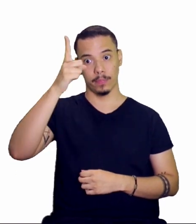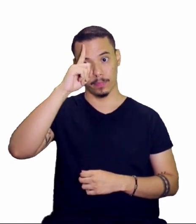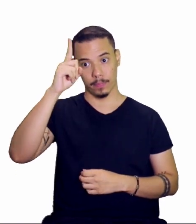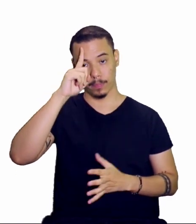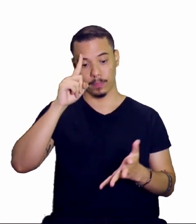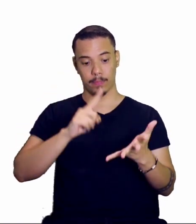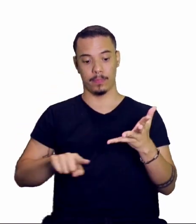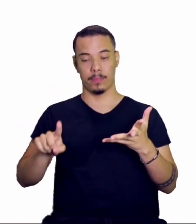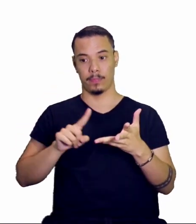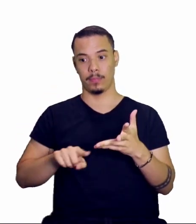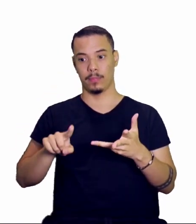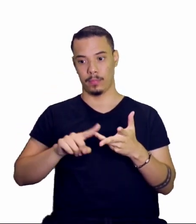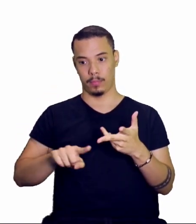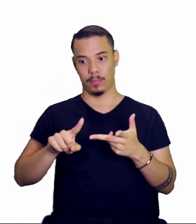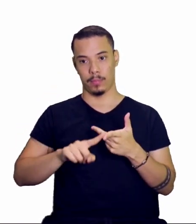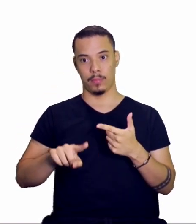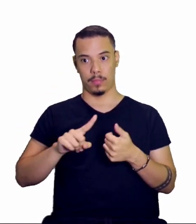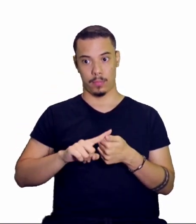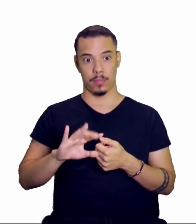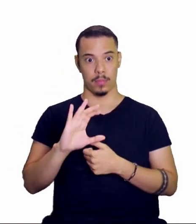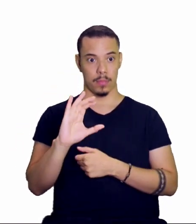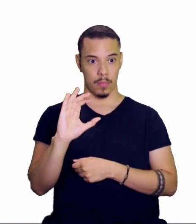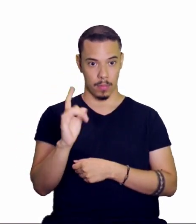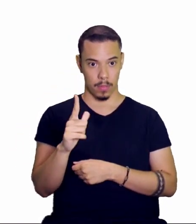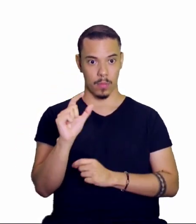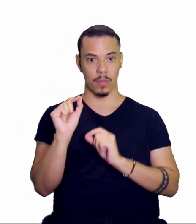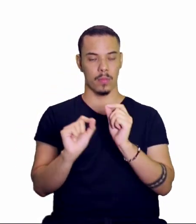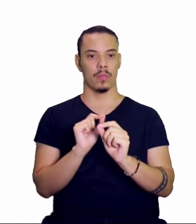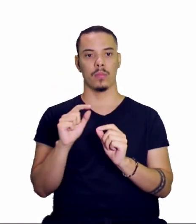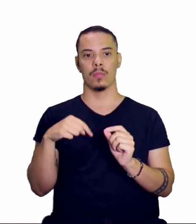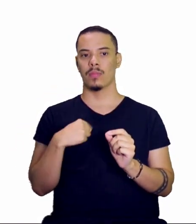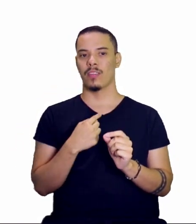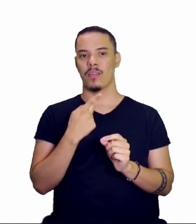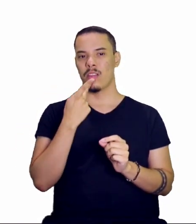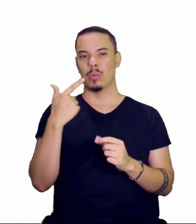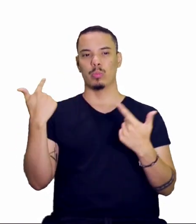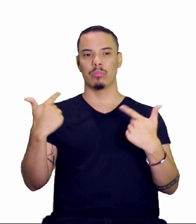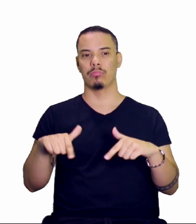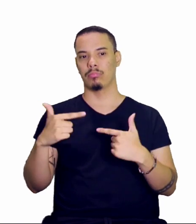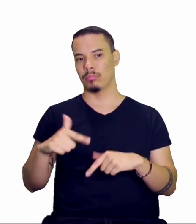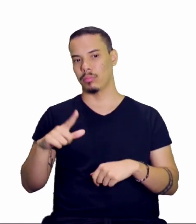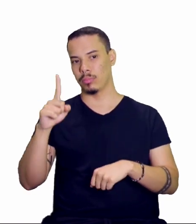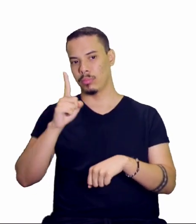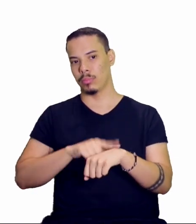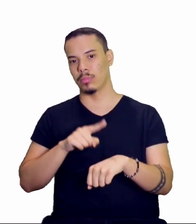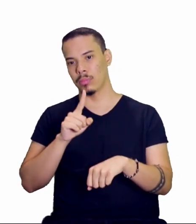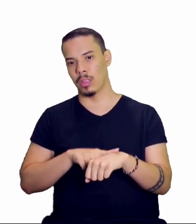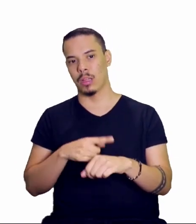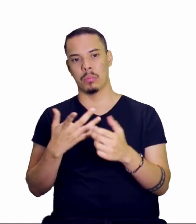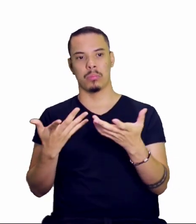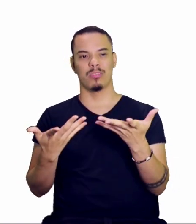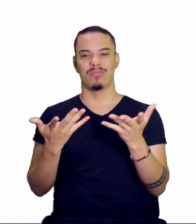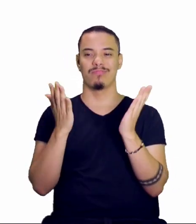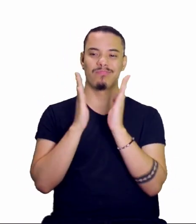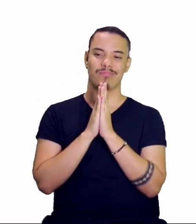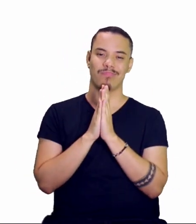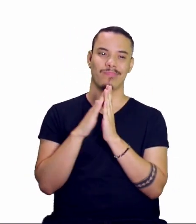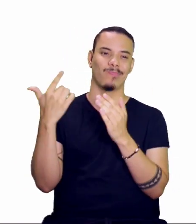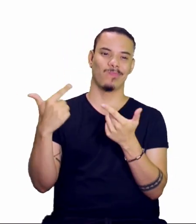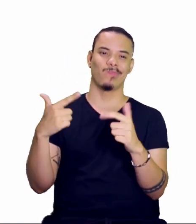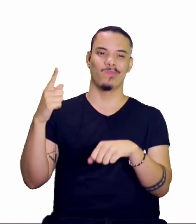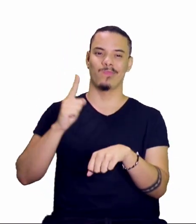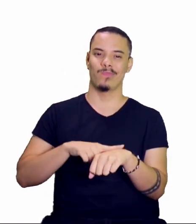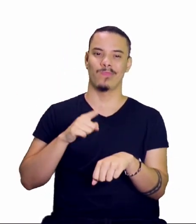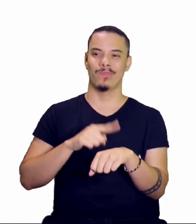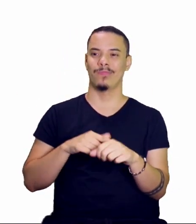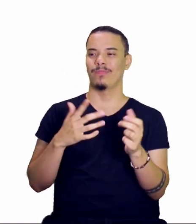nosso cotidiano, claro, né? Falamos que não temos tempo para fazer determinadas tarefas. Eu não tenho tempo, não tenho tempo.